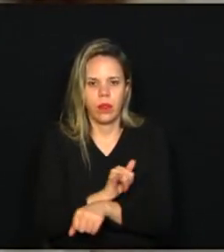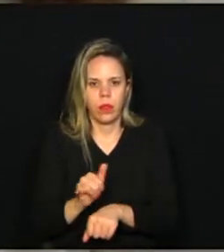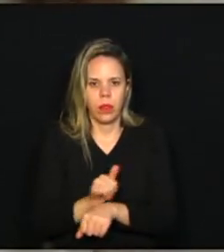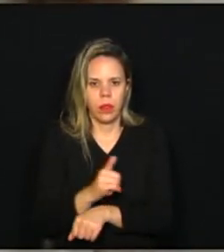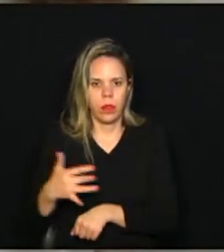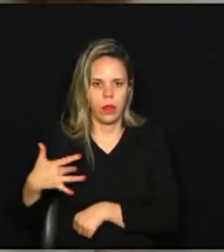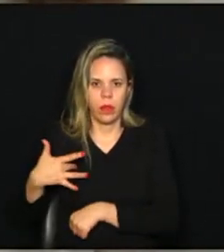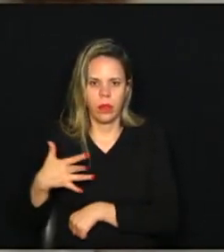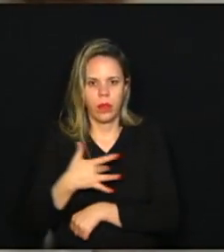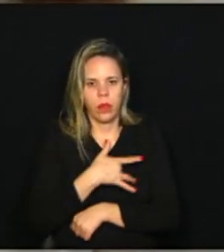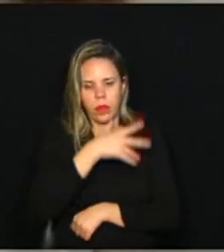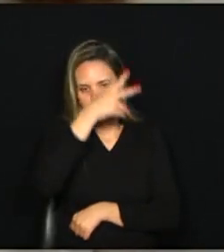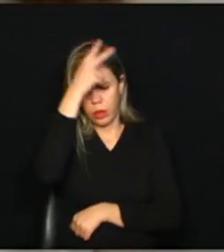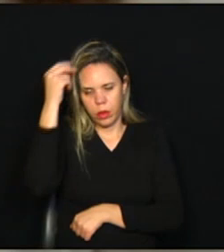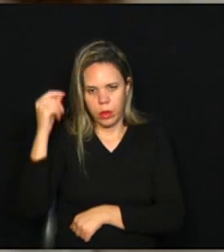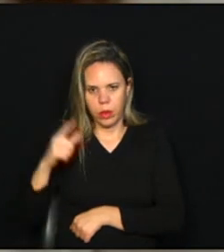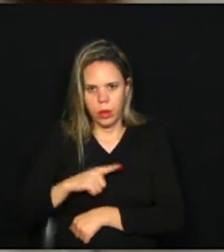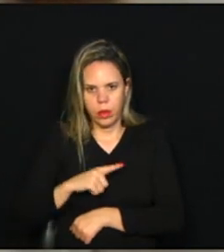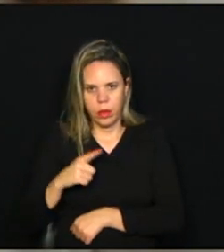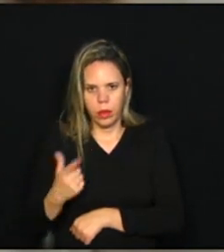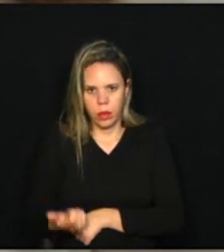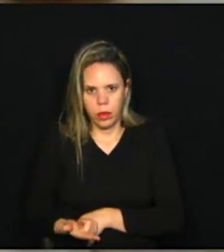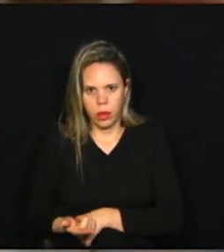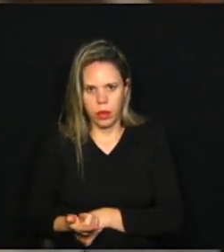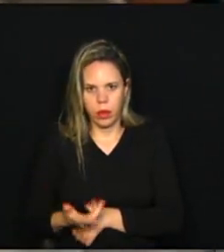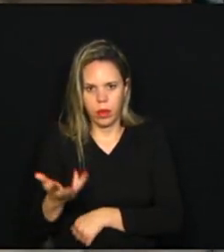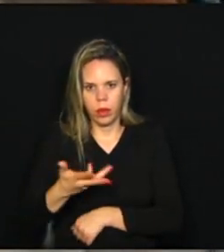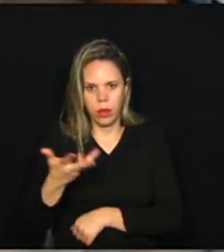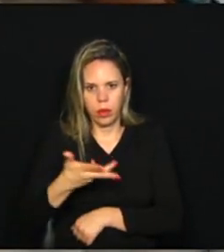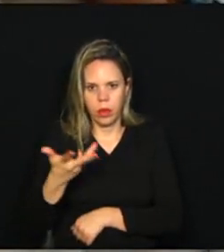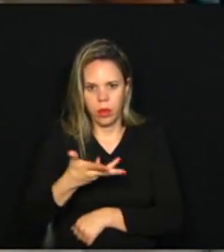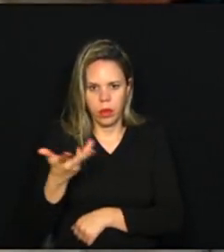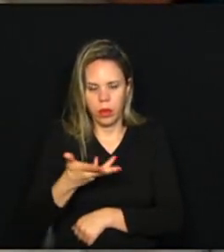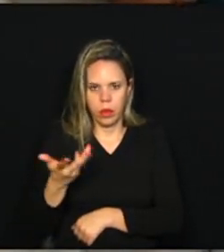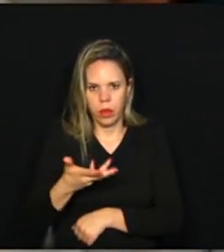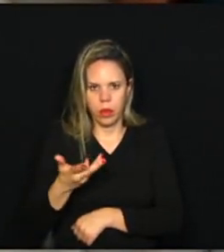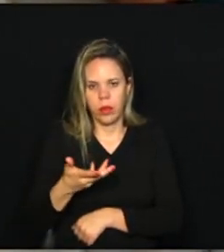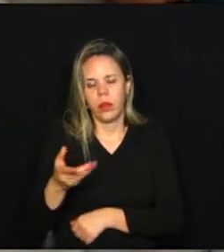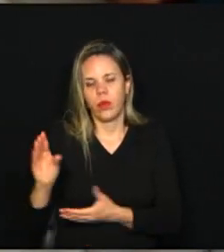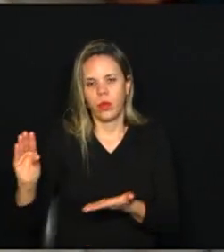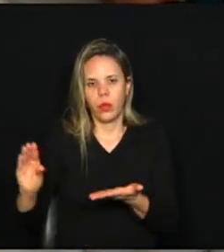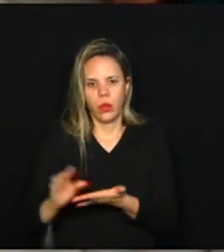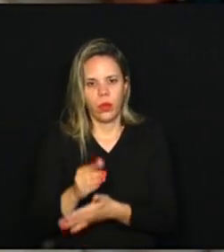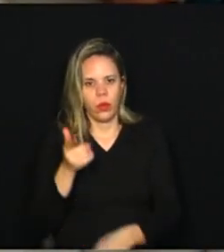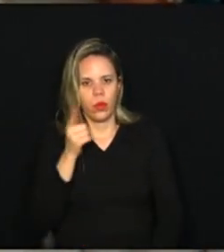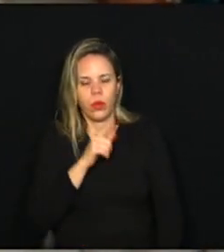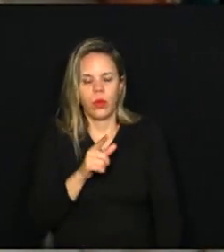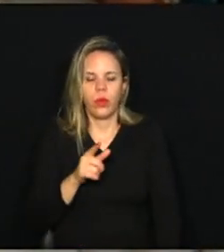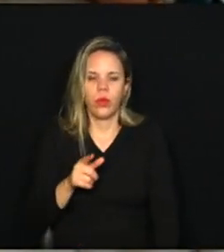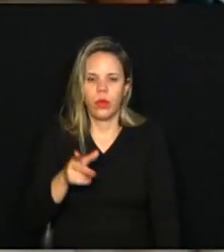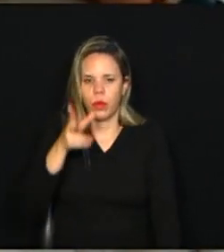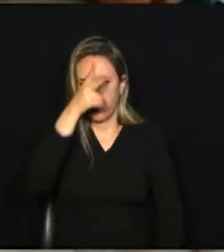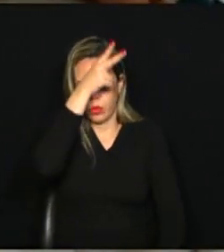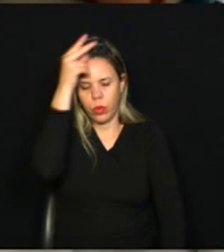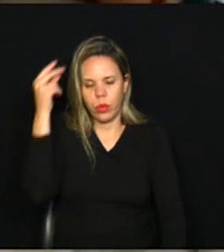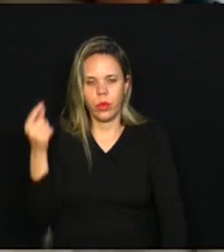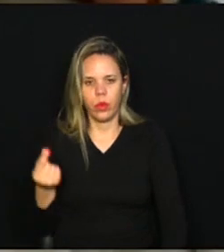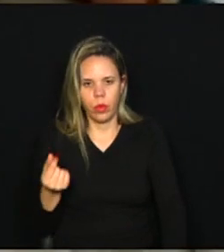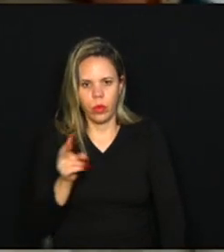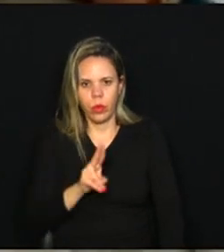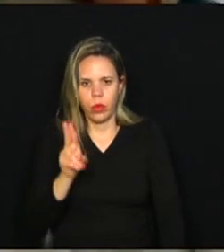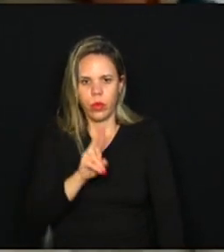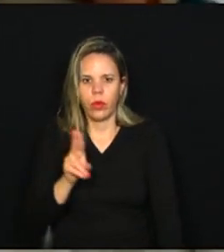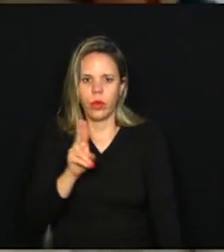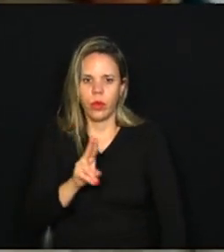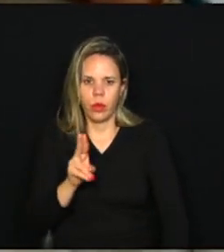pública. Elas têm que ter uma otimização dos recursos, né? Uma vez que o recurso é público e deve ser utilizado da